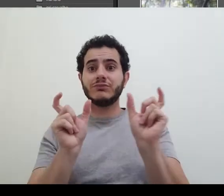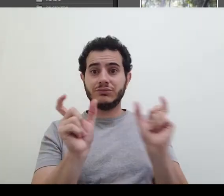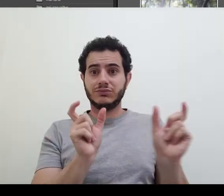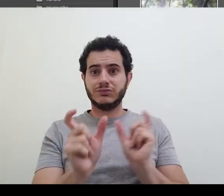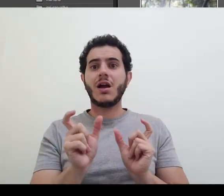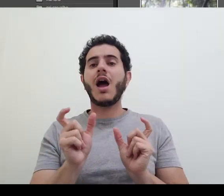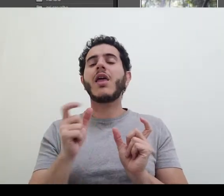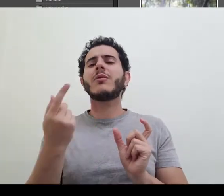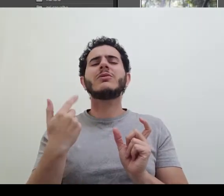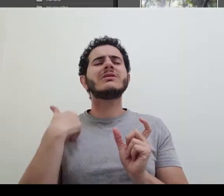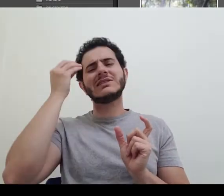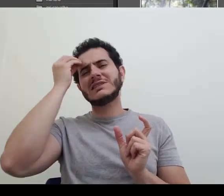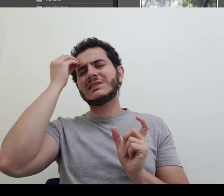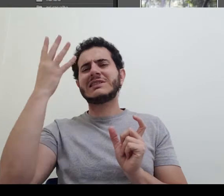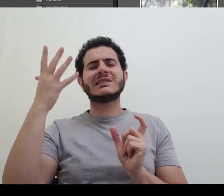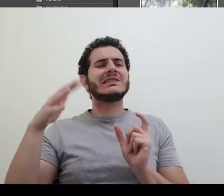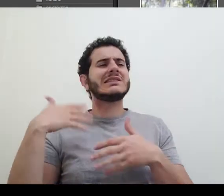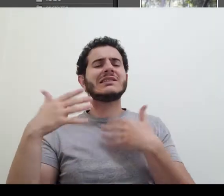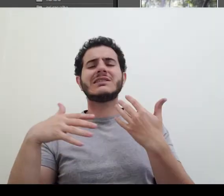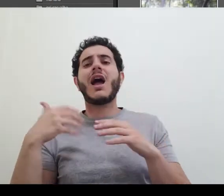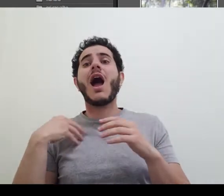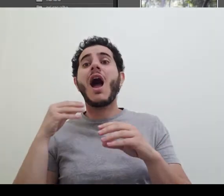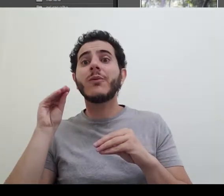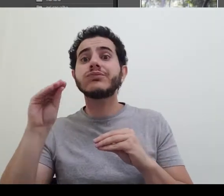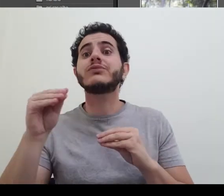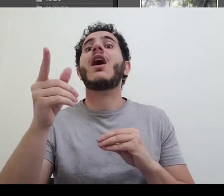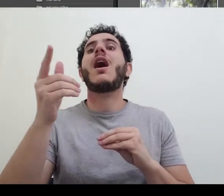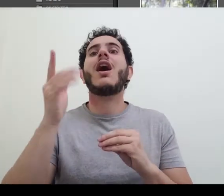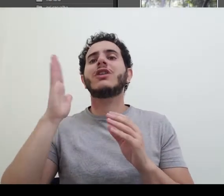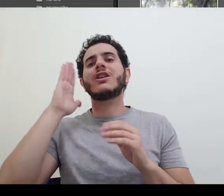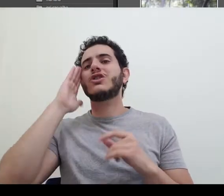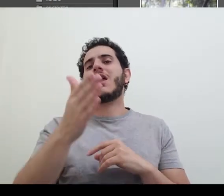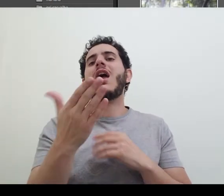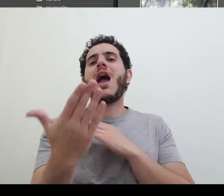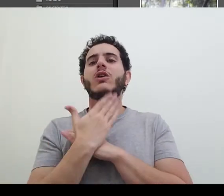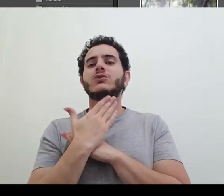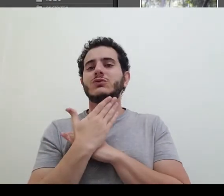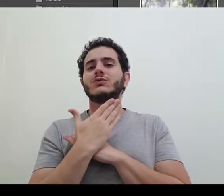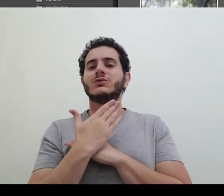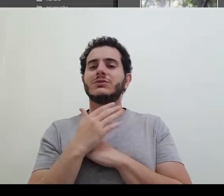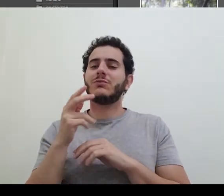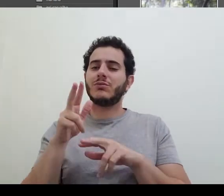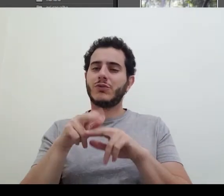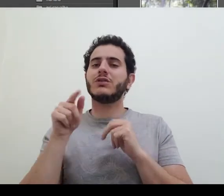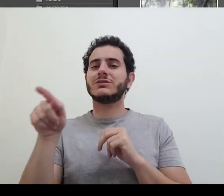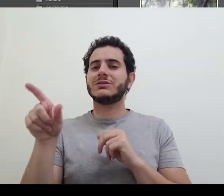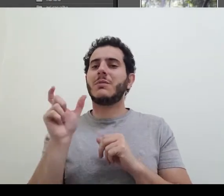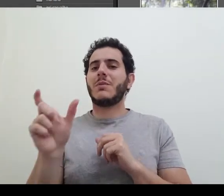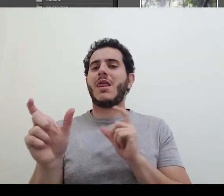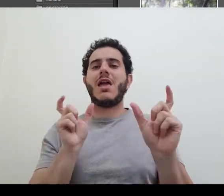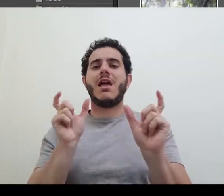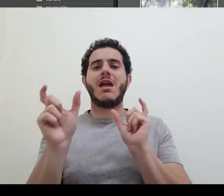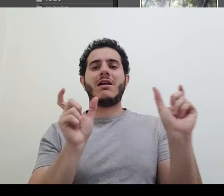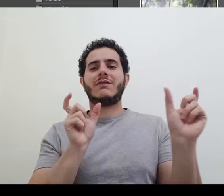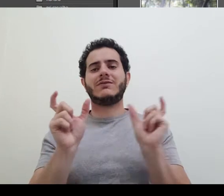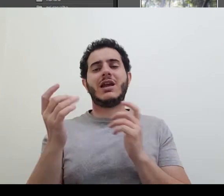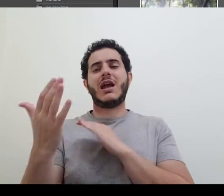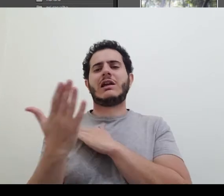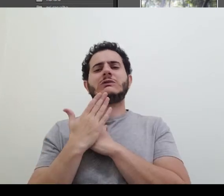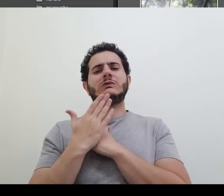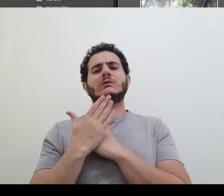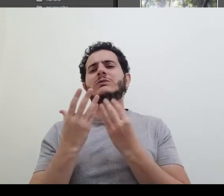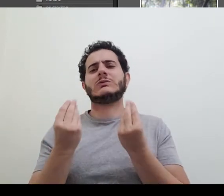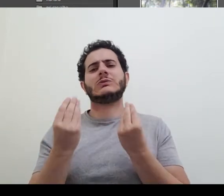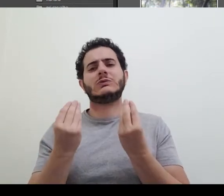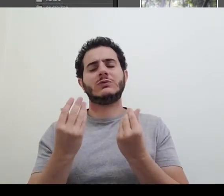totalmente diferentes, não dá pra colocar paisagem, porque nem tudo é paisagem, não dá pra botar retrato, porque nem tudo é retrato. Mas enfim, coloquei algumas